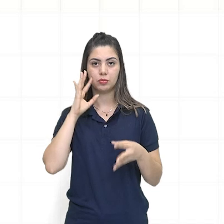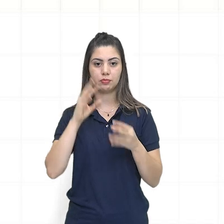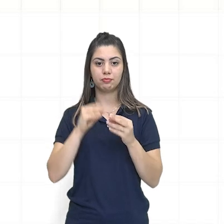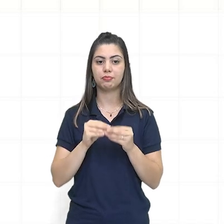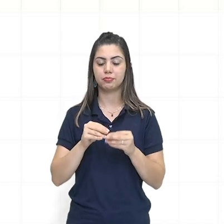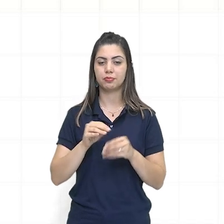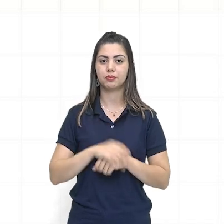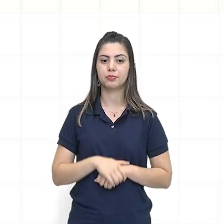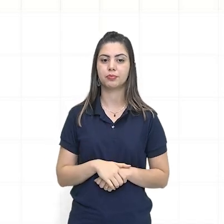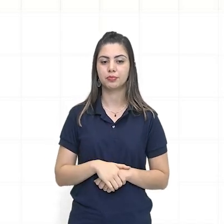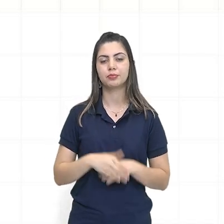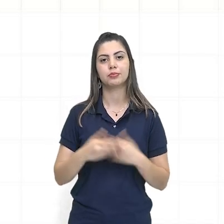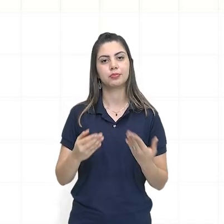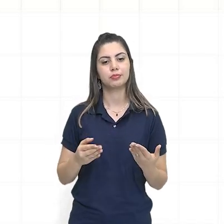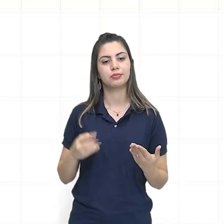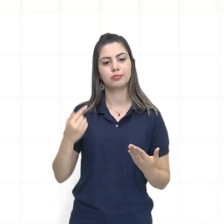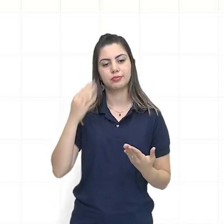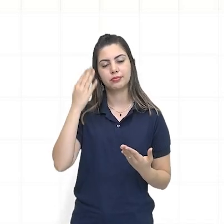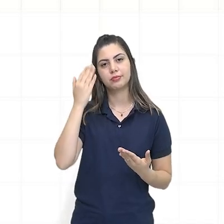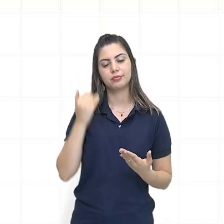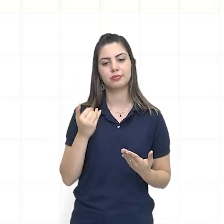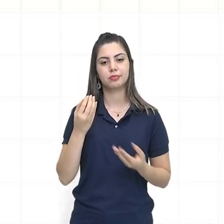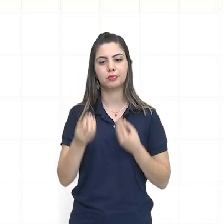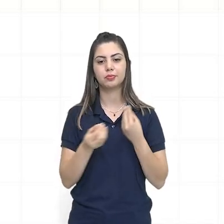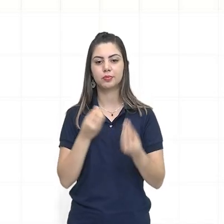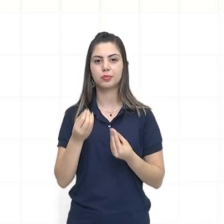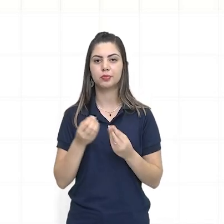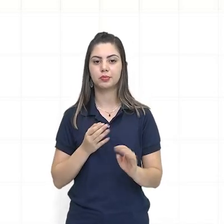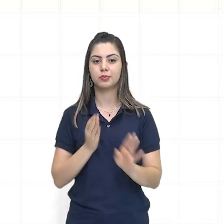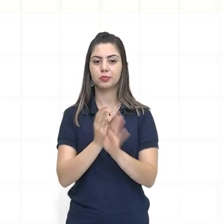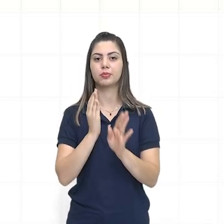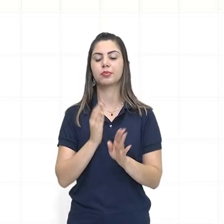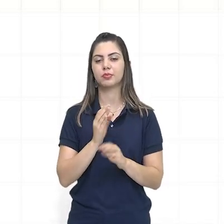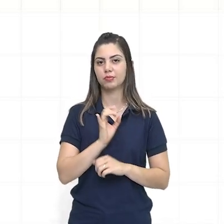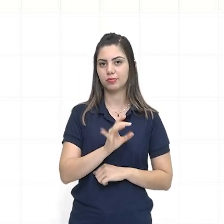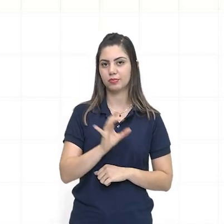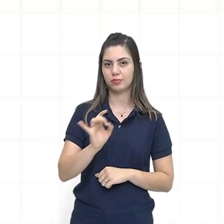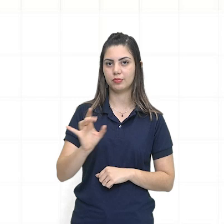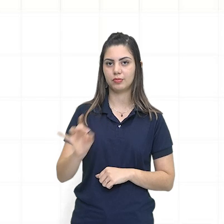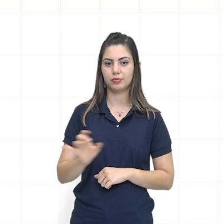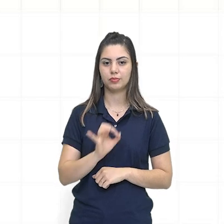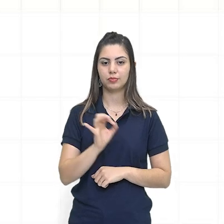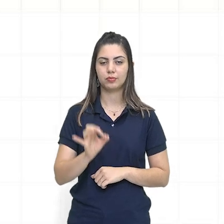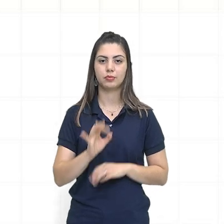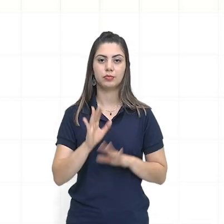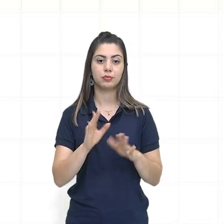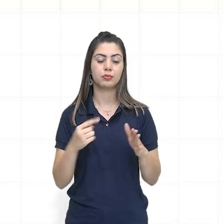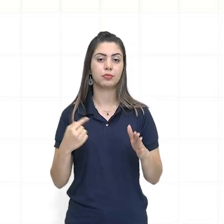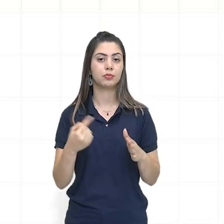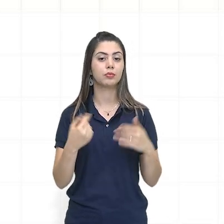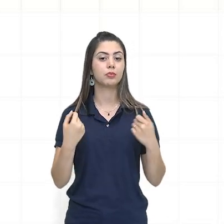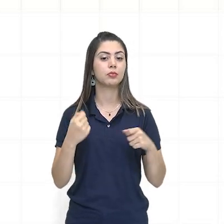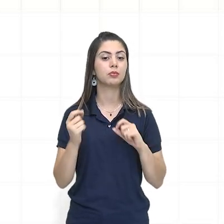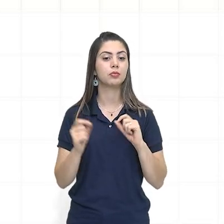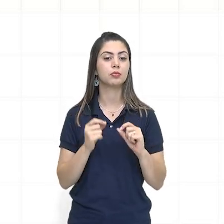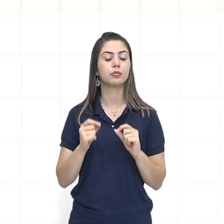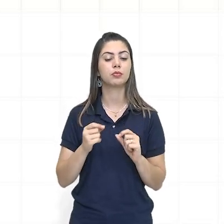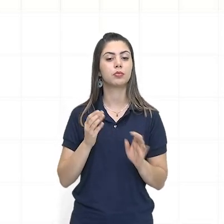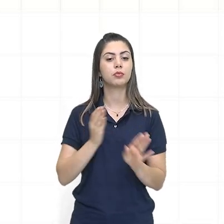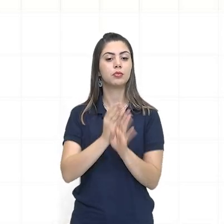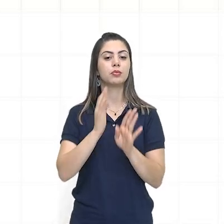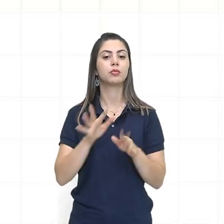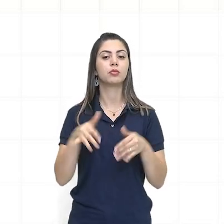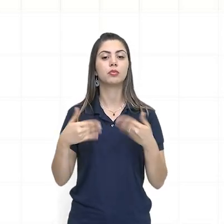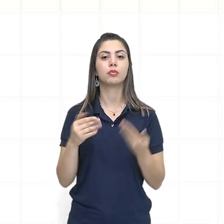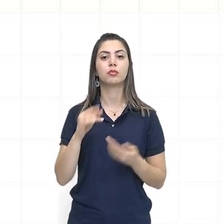um deles. Então, a gente já sabe realizar a leitura de cada um deles, mas a gente precisa primeiro indicar o